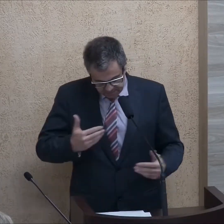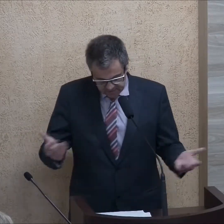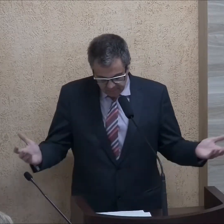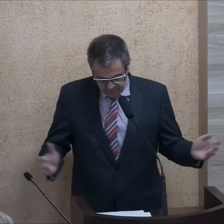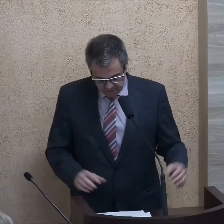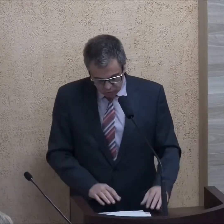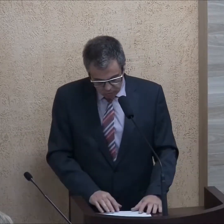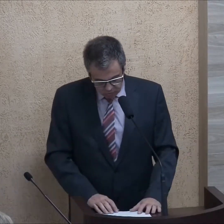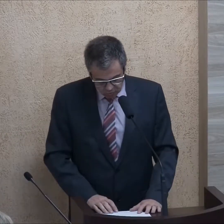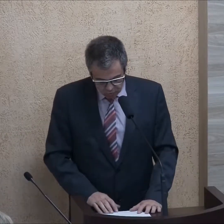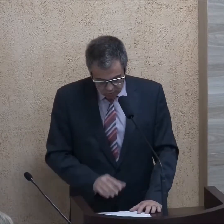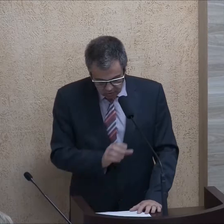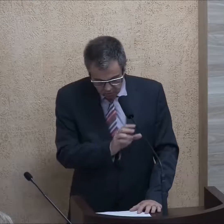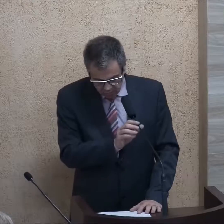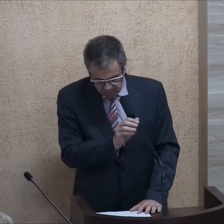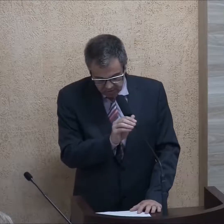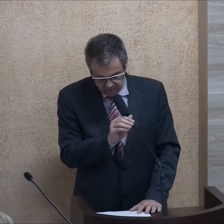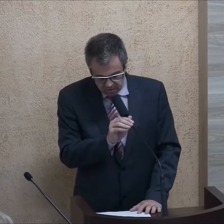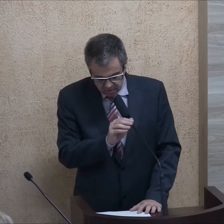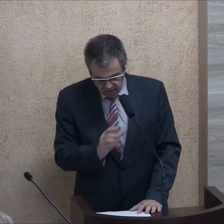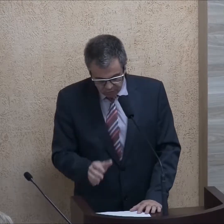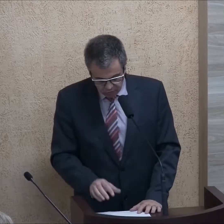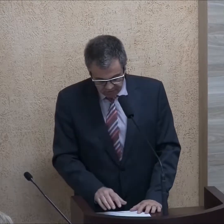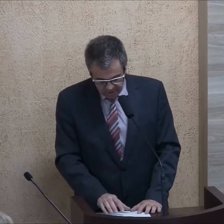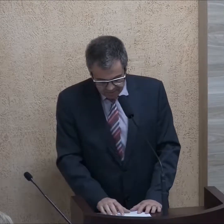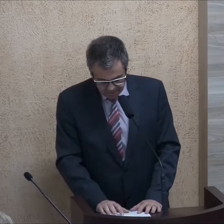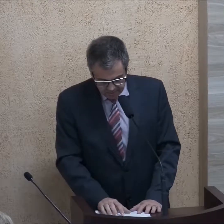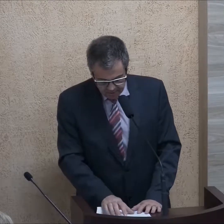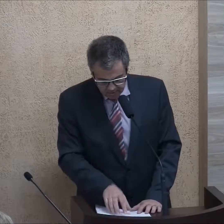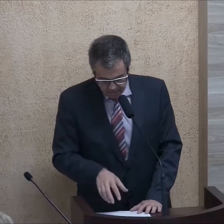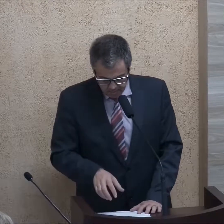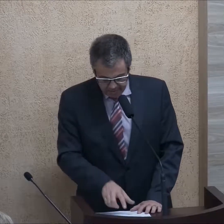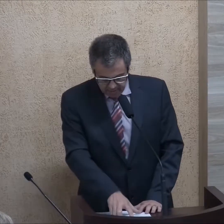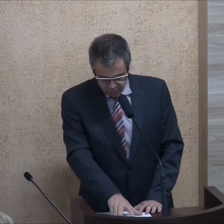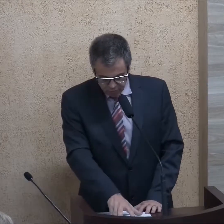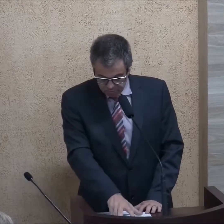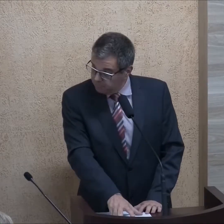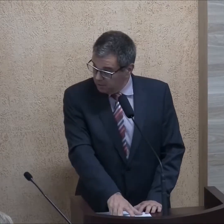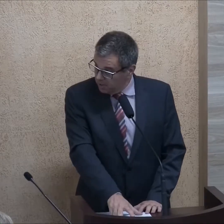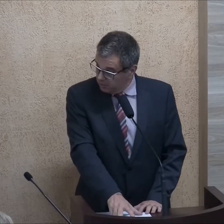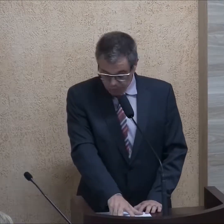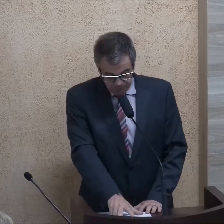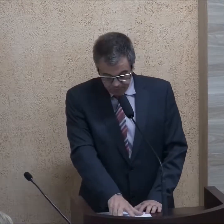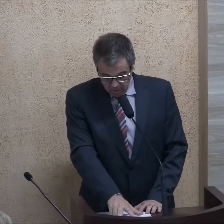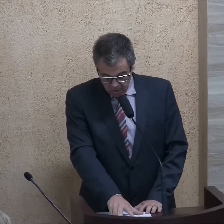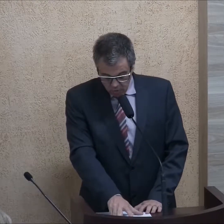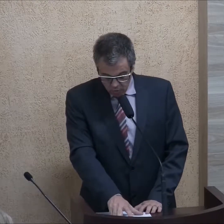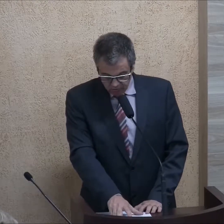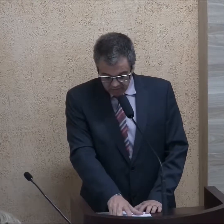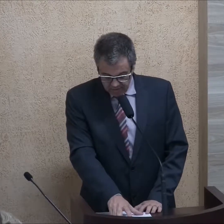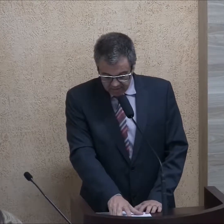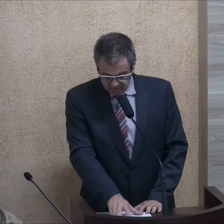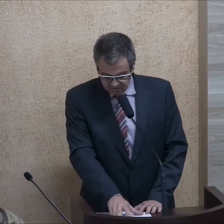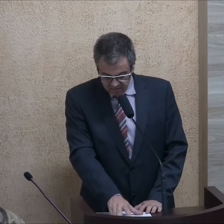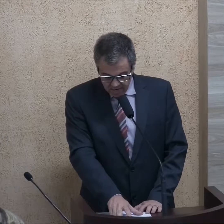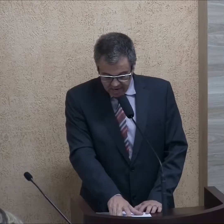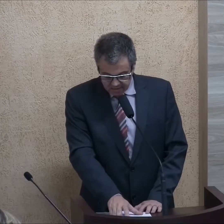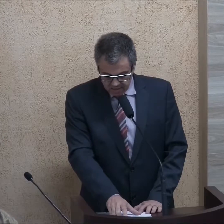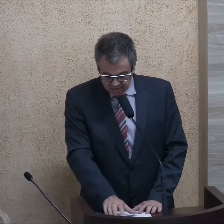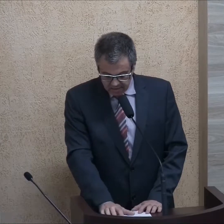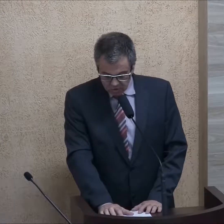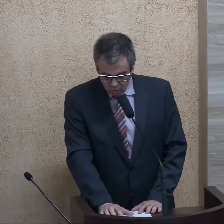mas fazia parte do meu discurso aqui, eu gostaria de reforçar. Parágrafo 1º.